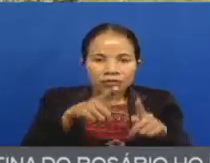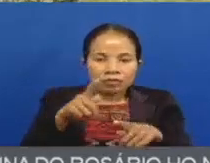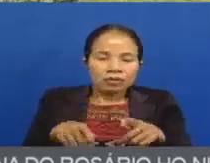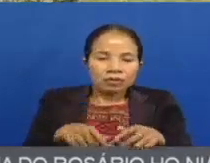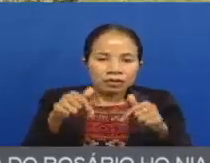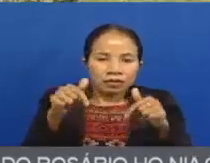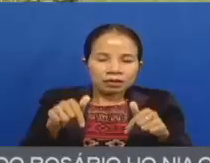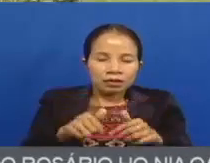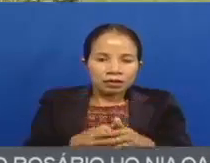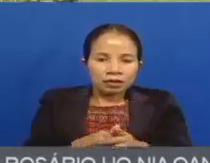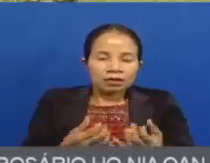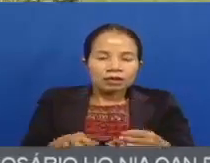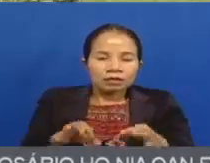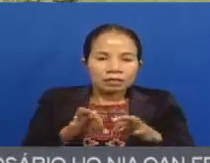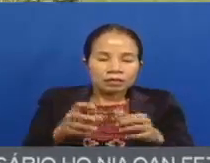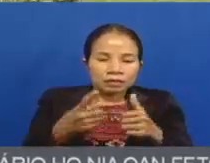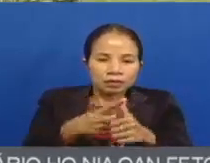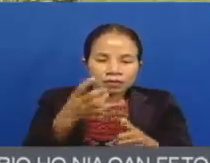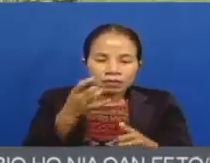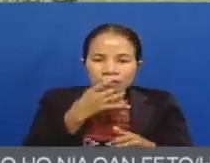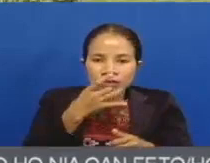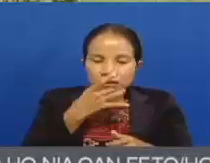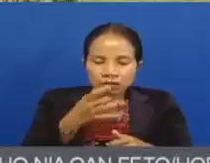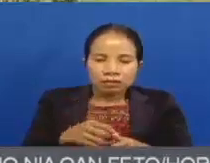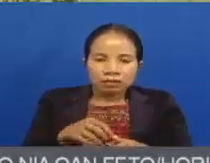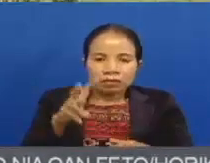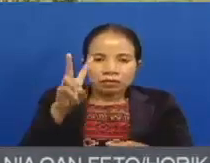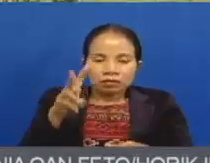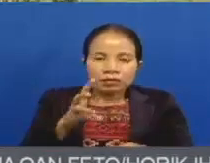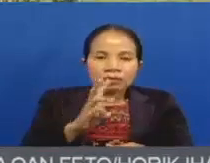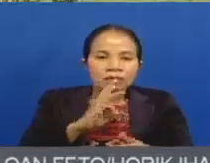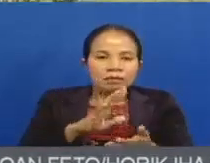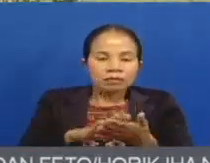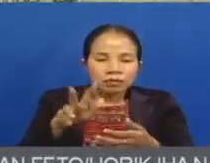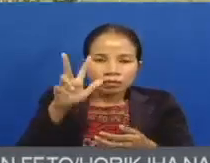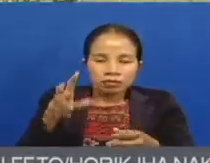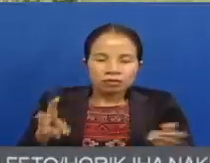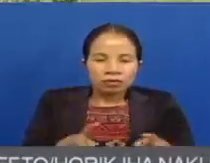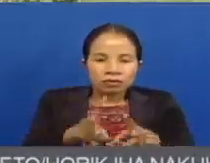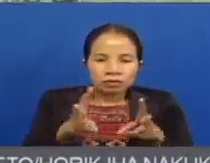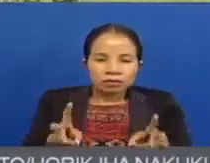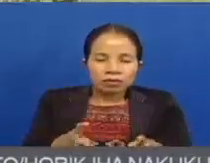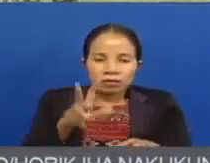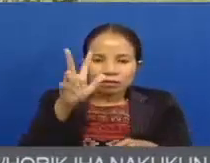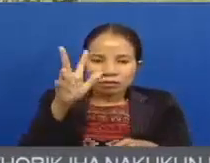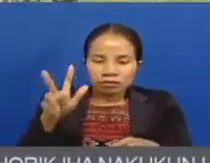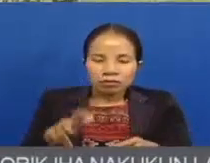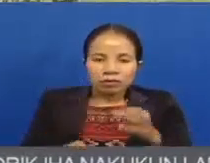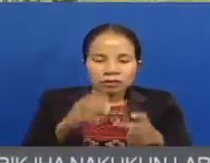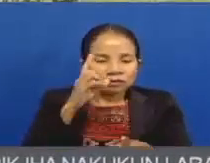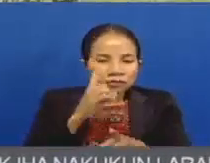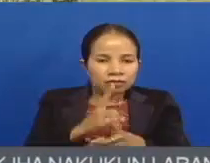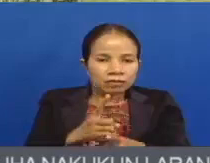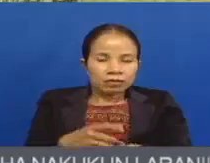necessidade do botão importante. Ida, eletricidade, rua, demos, tênis, estrada. Botão não é quando lê a zona,